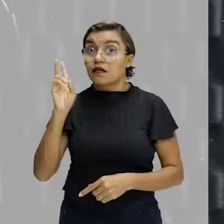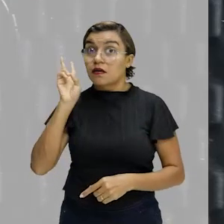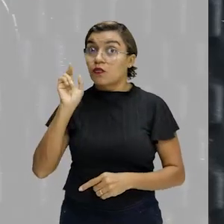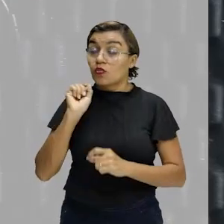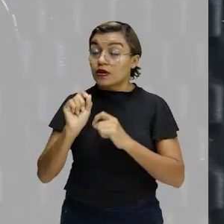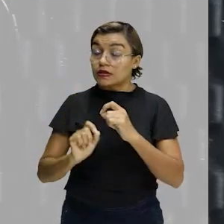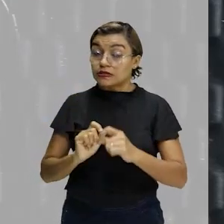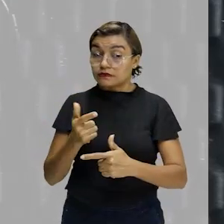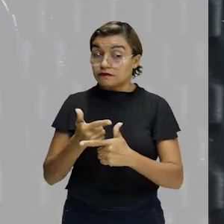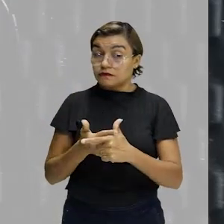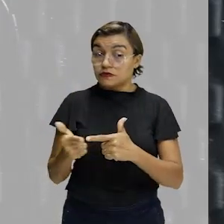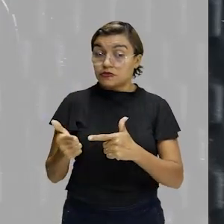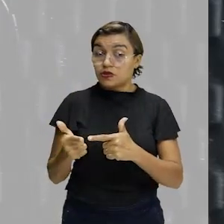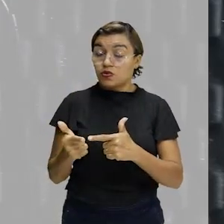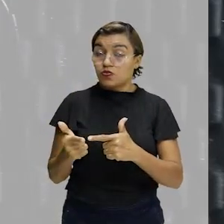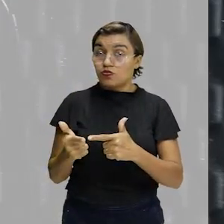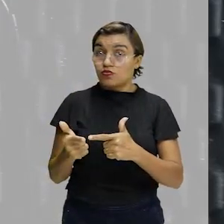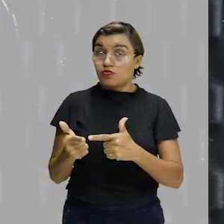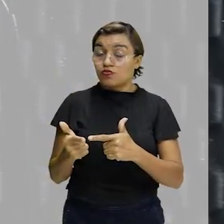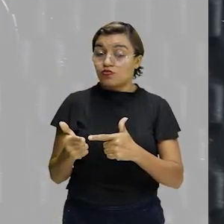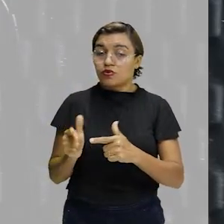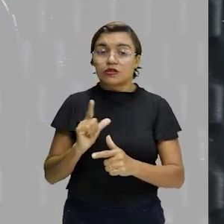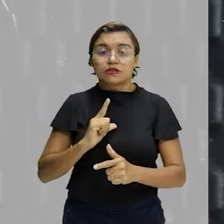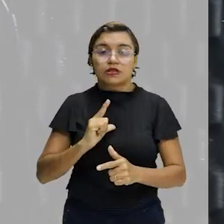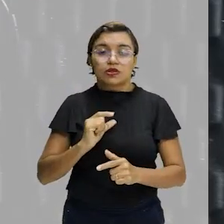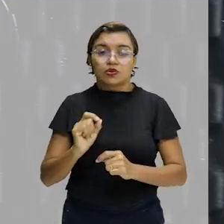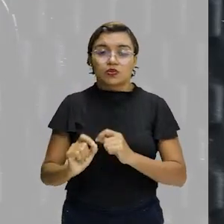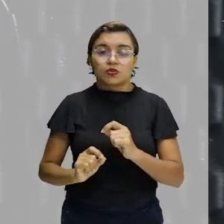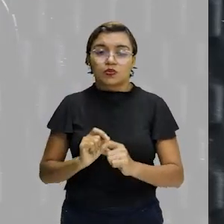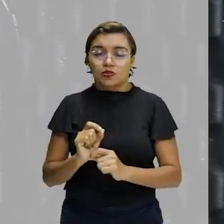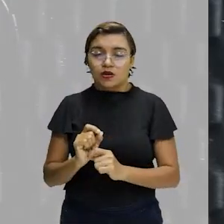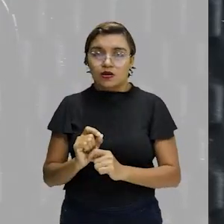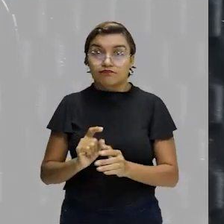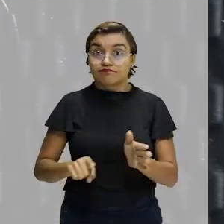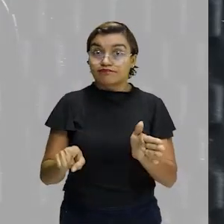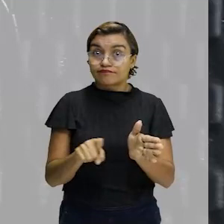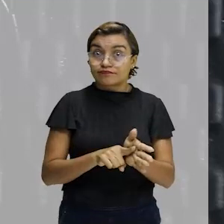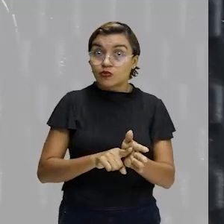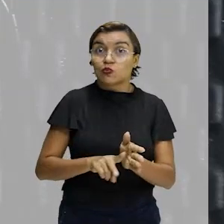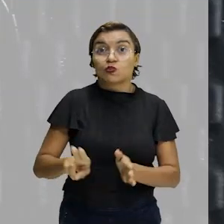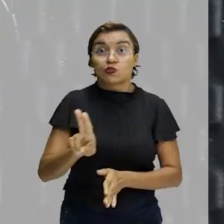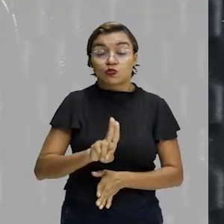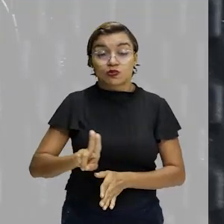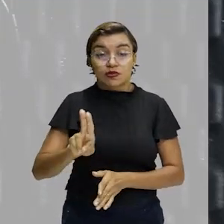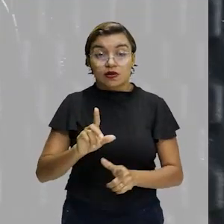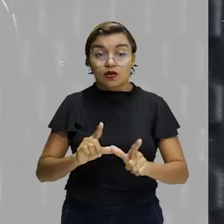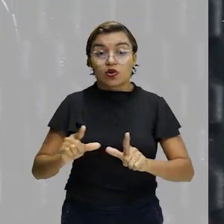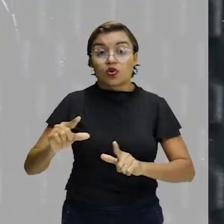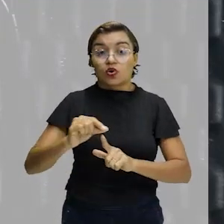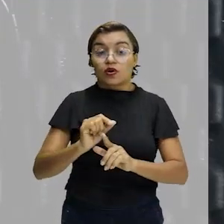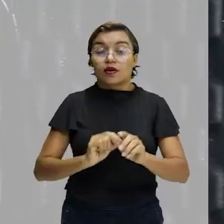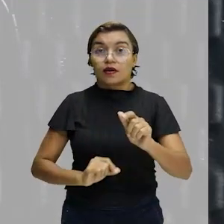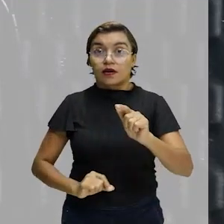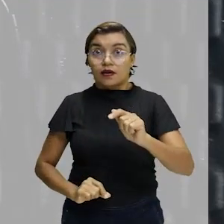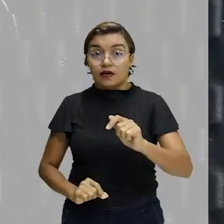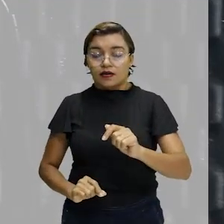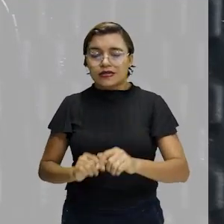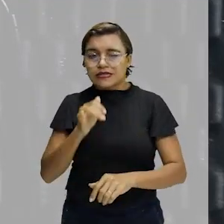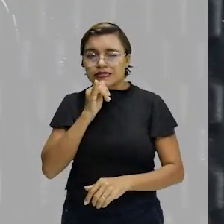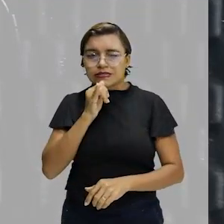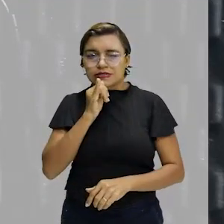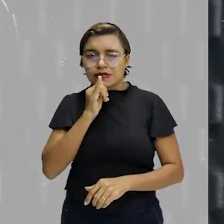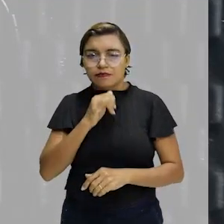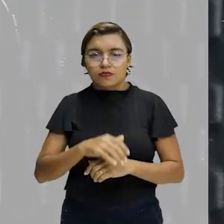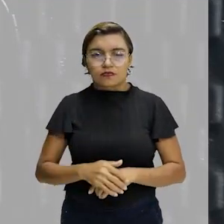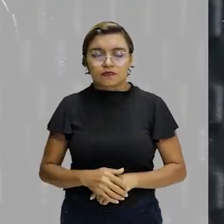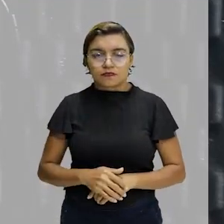uma divisão aqui no logaritmando, isso me permite gerar uma subtração. Então, eu tenho log de A menos o log de